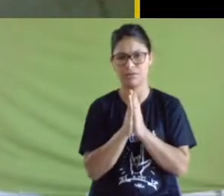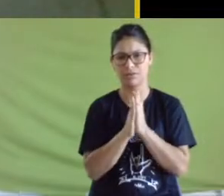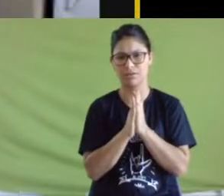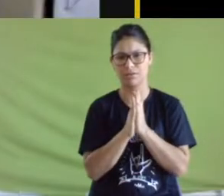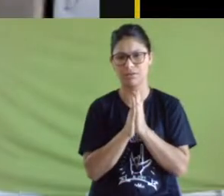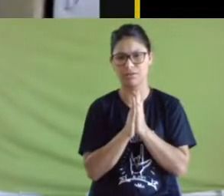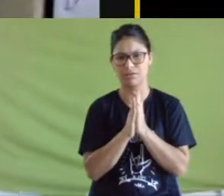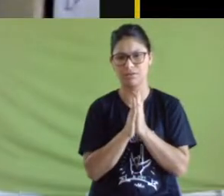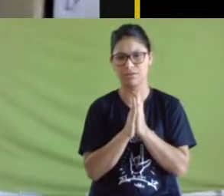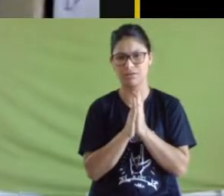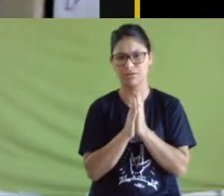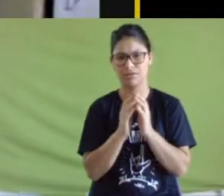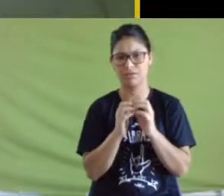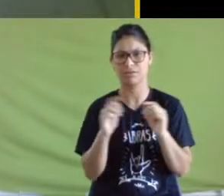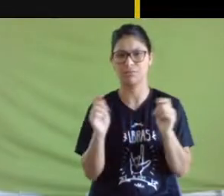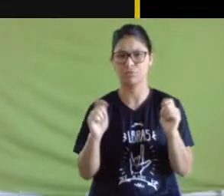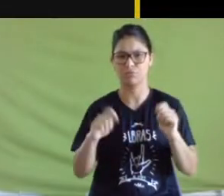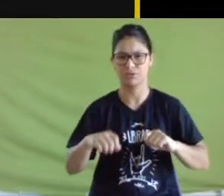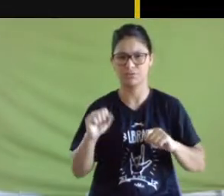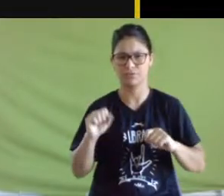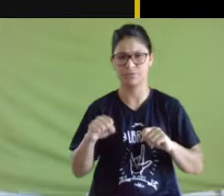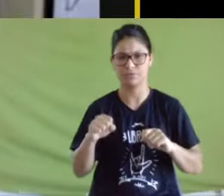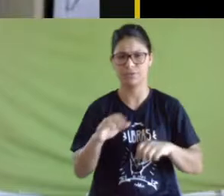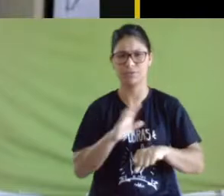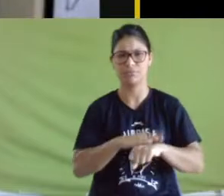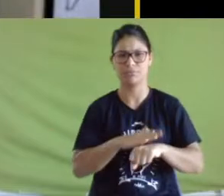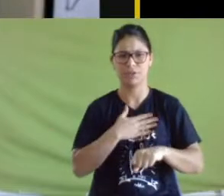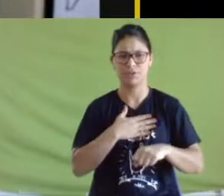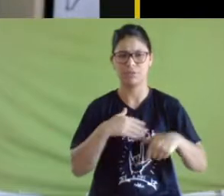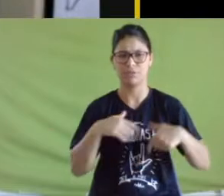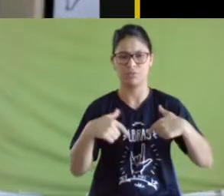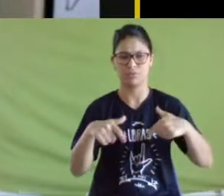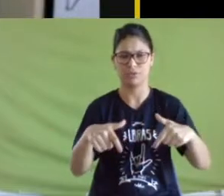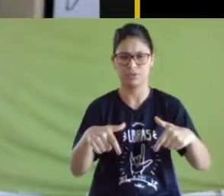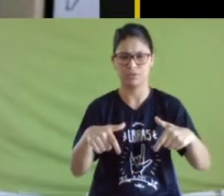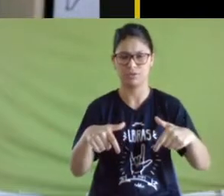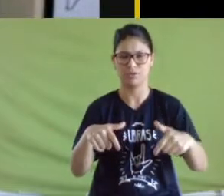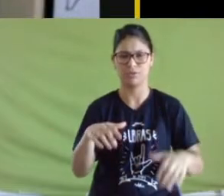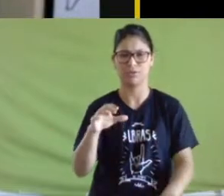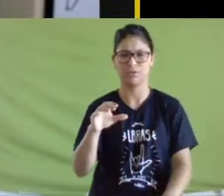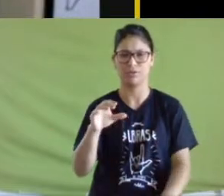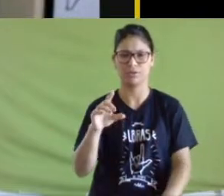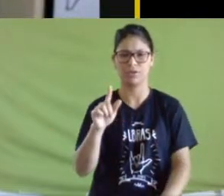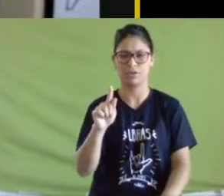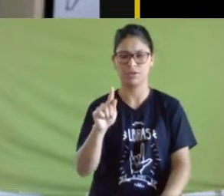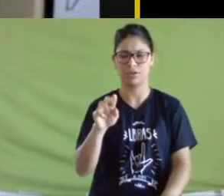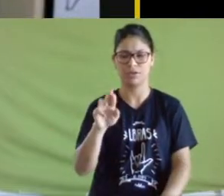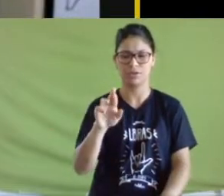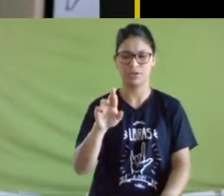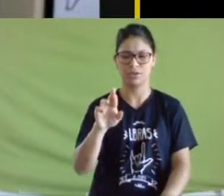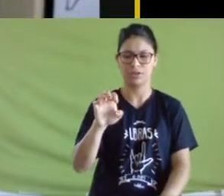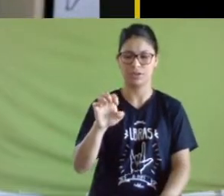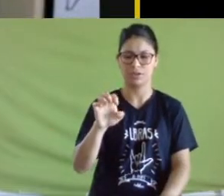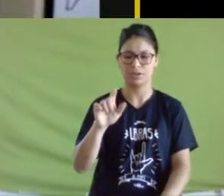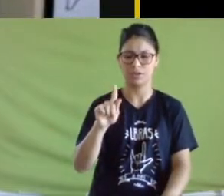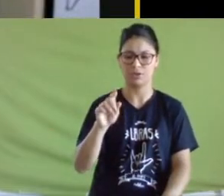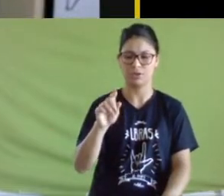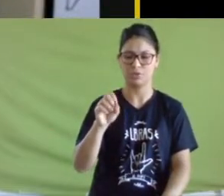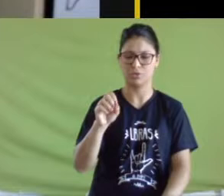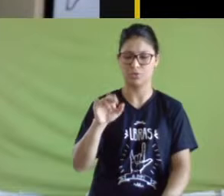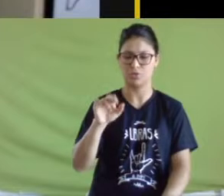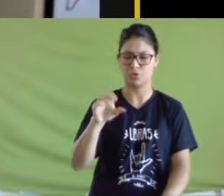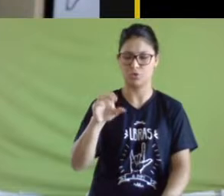engenheiro. É possível. No meu trabalho sobre o Gregório de Matos, eu tentei fazer isso. Eu fui ler